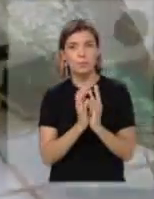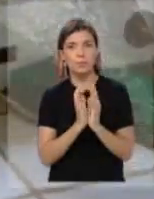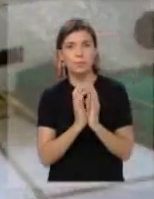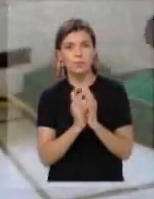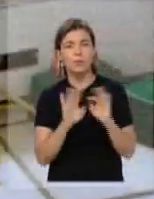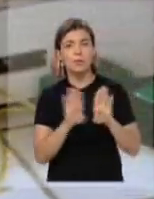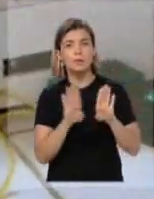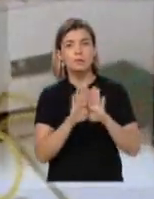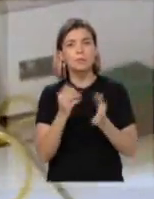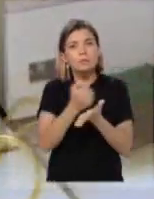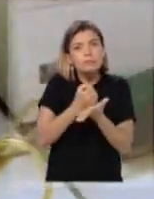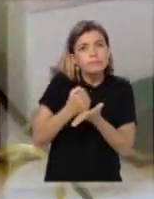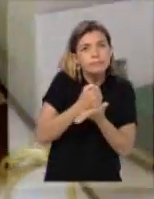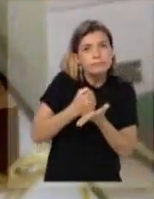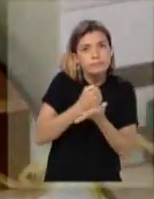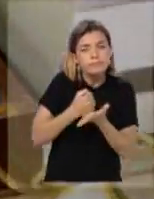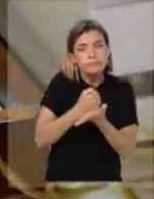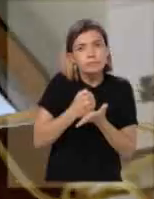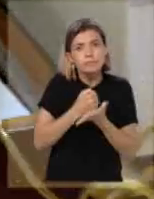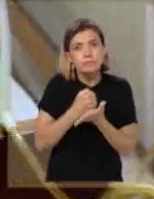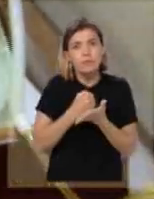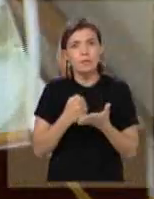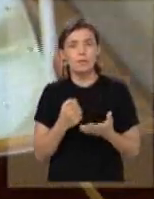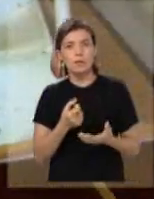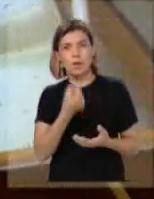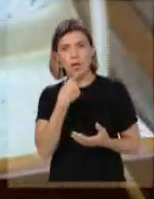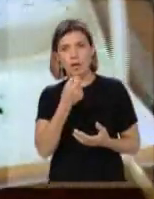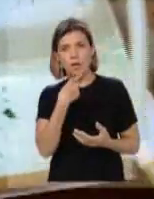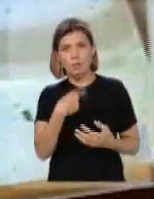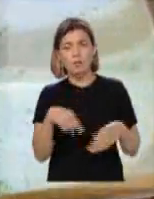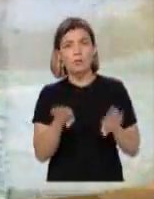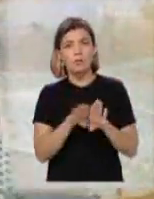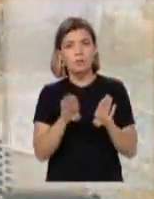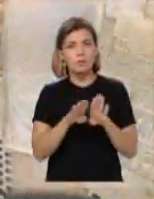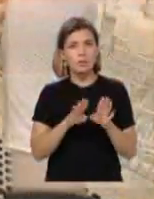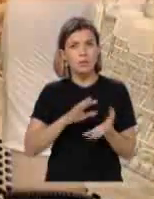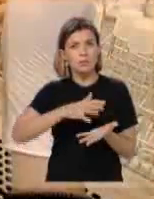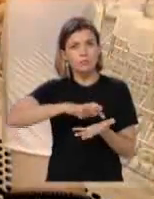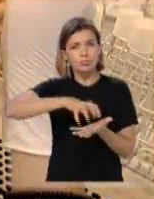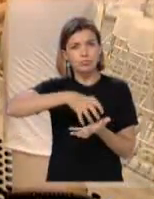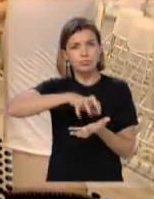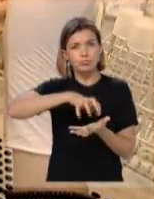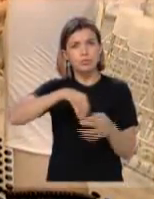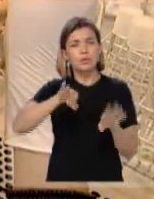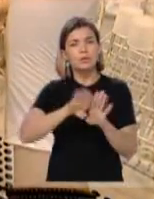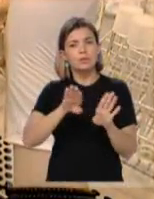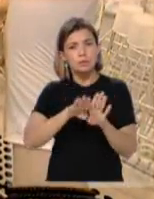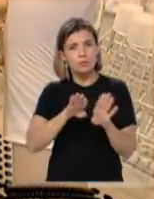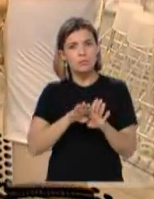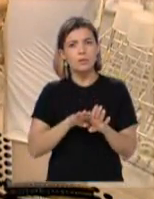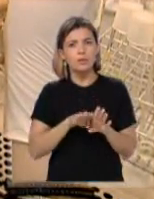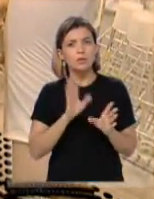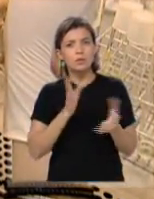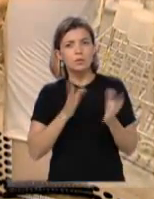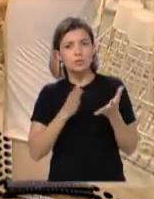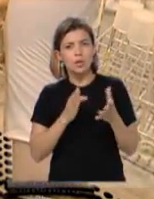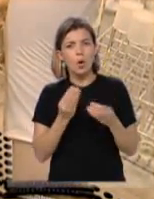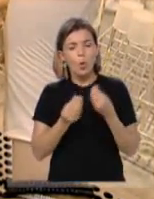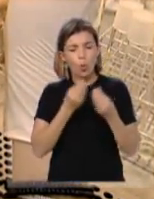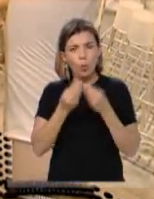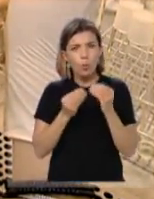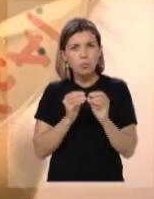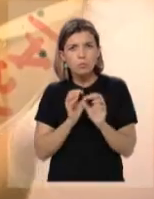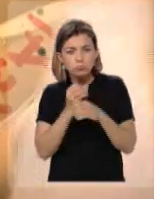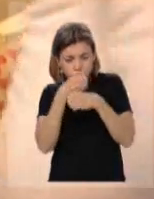também é usada na indústria farmacêutica e cosmética. Na fabricação de gelatinas e na produção de meio de